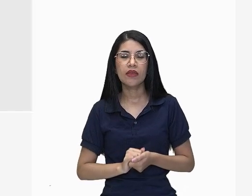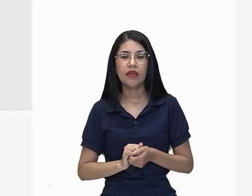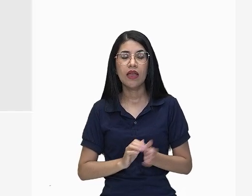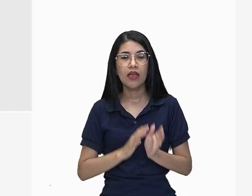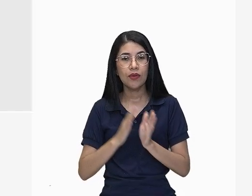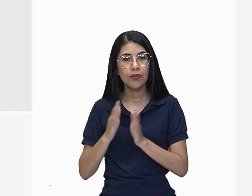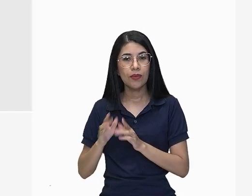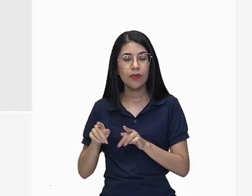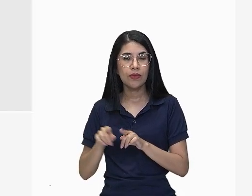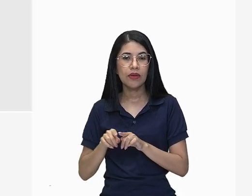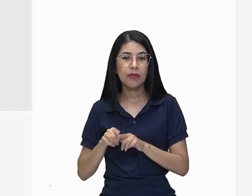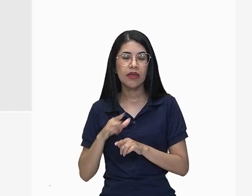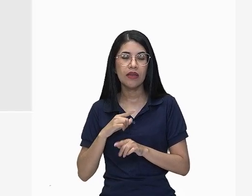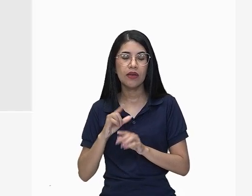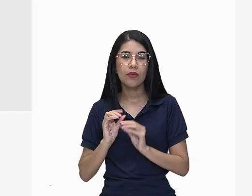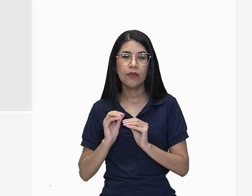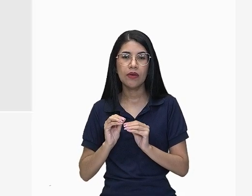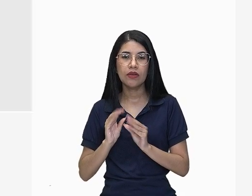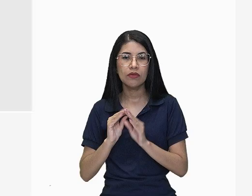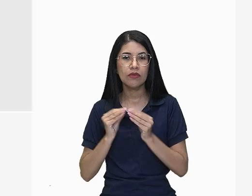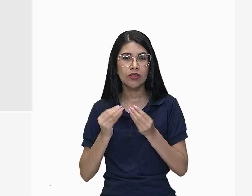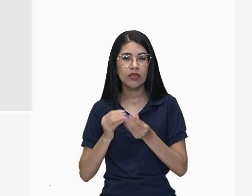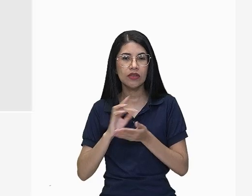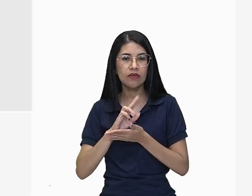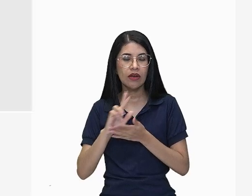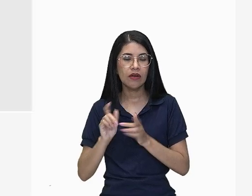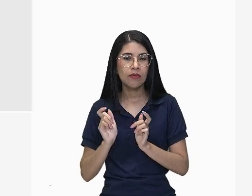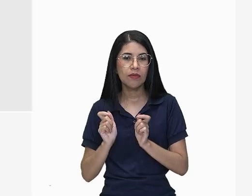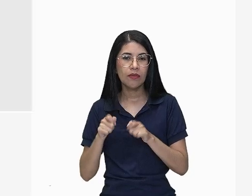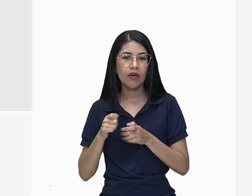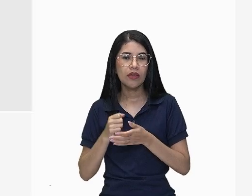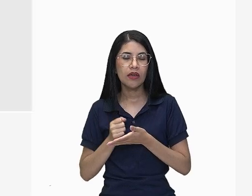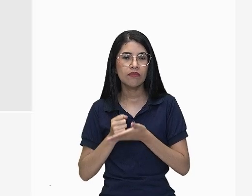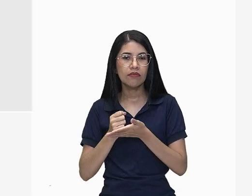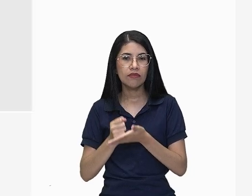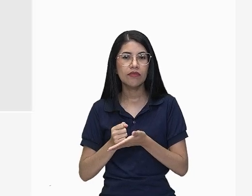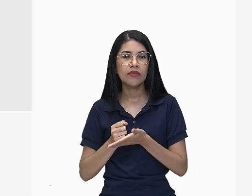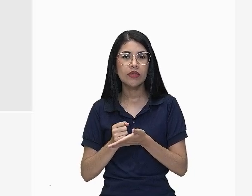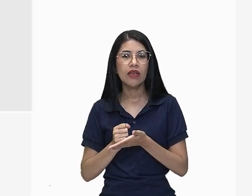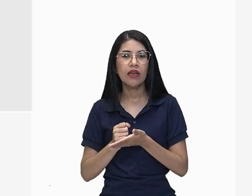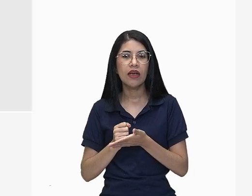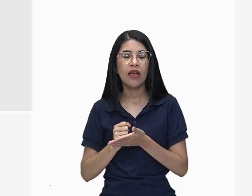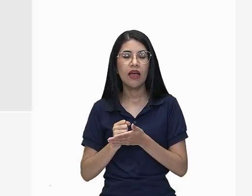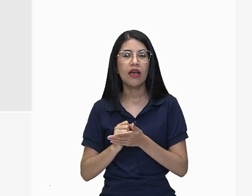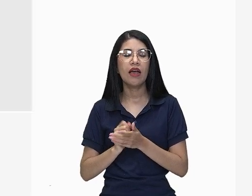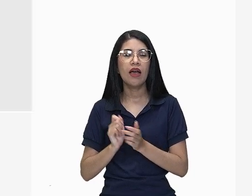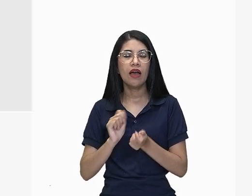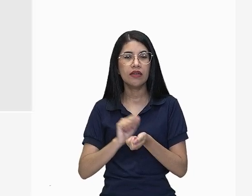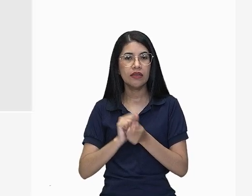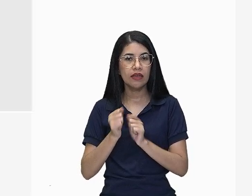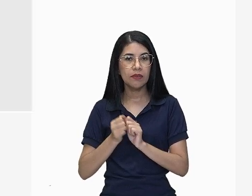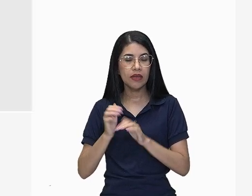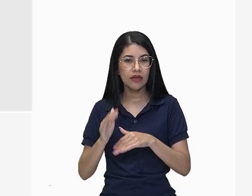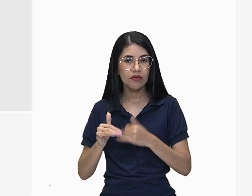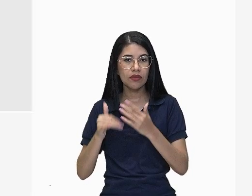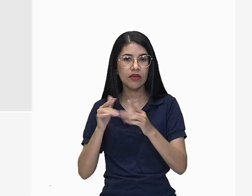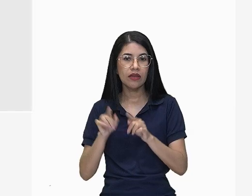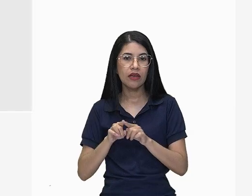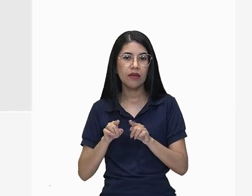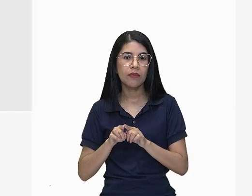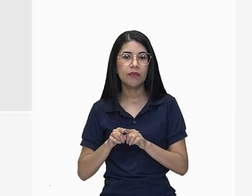de compostos com função de garantir vantagens evolutivas, né? Então, nós temos aí